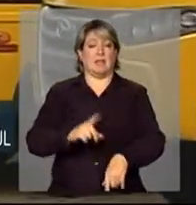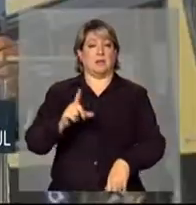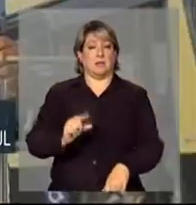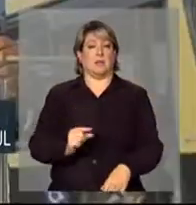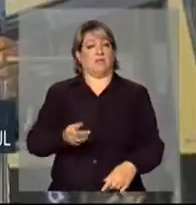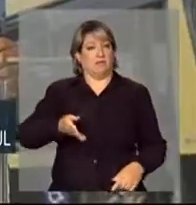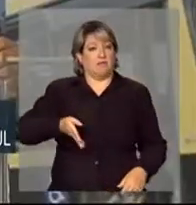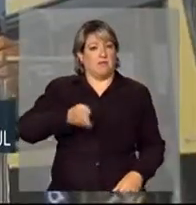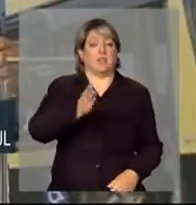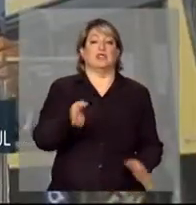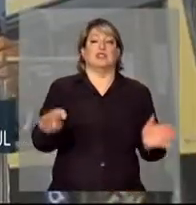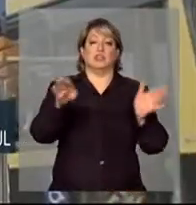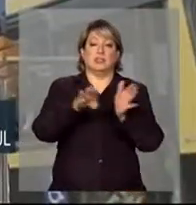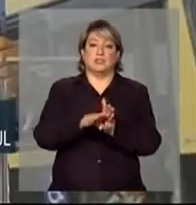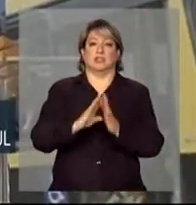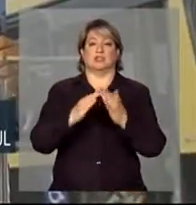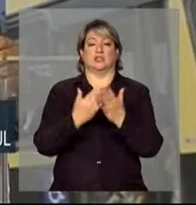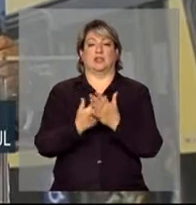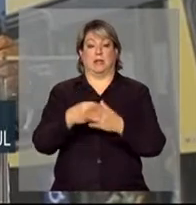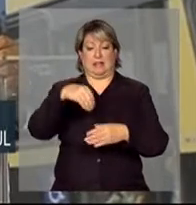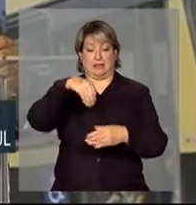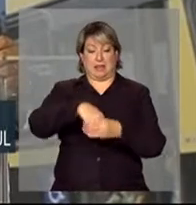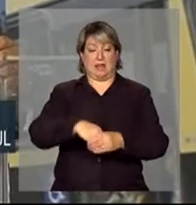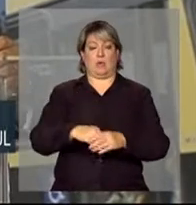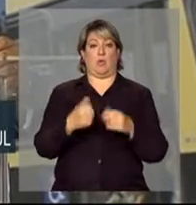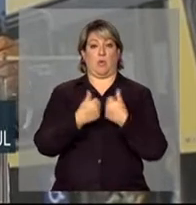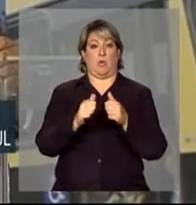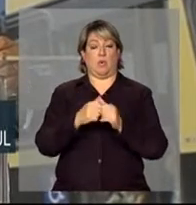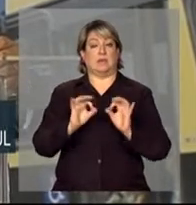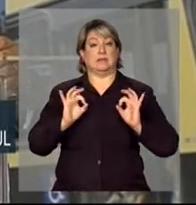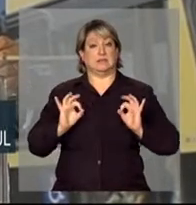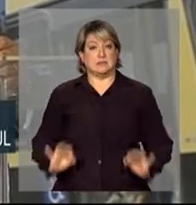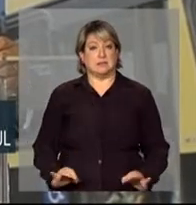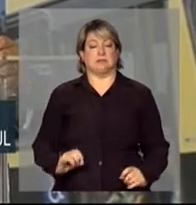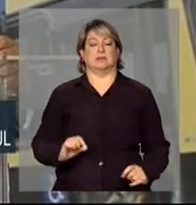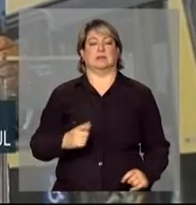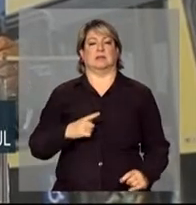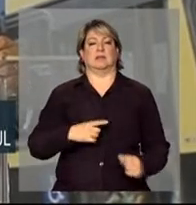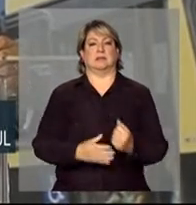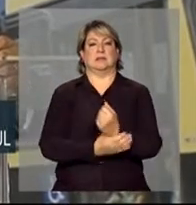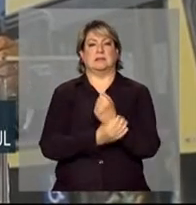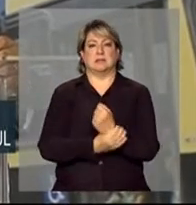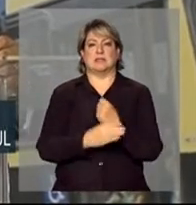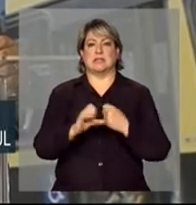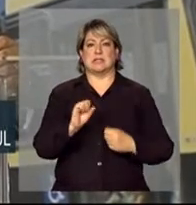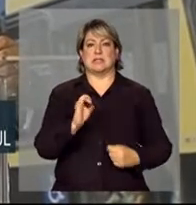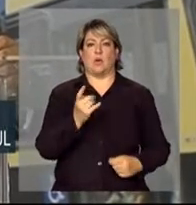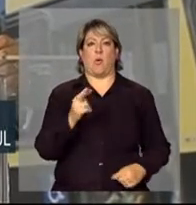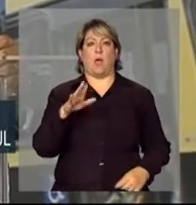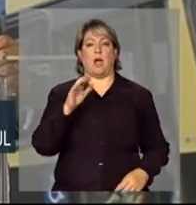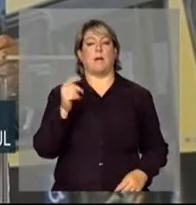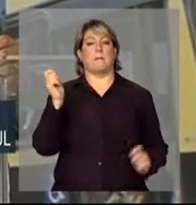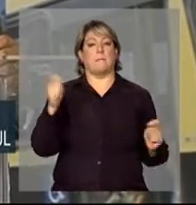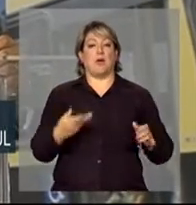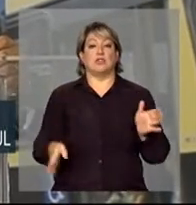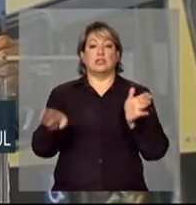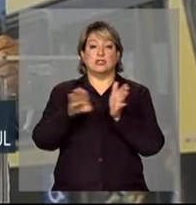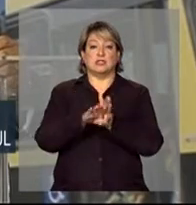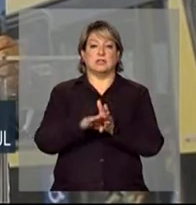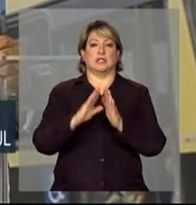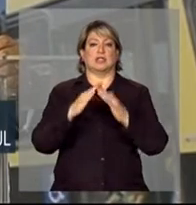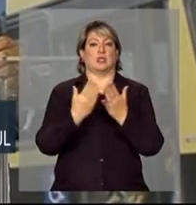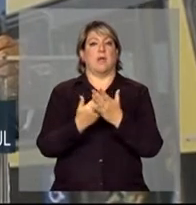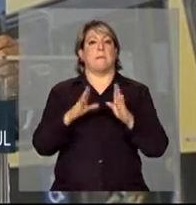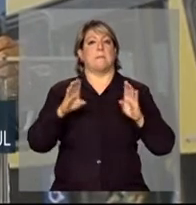ter condições no veículo de segurança, condições que garantam que essa criança possa chegar na escola bem